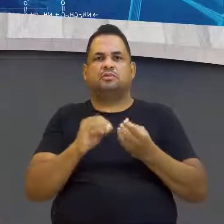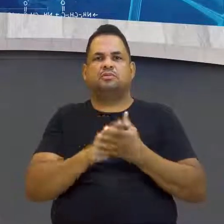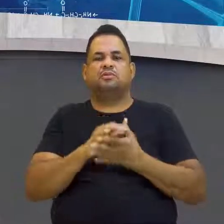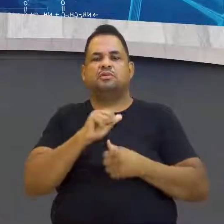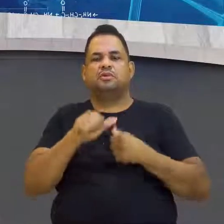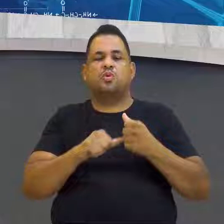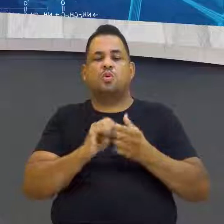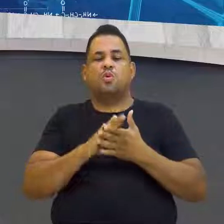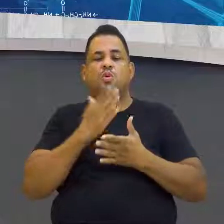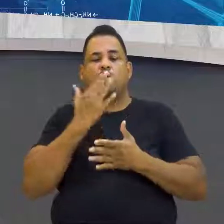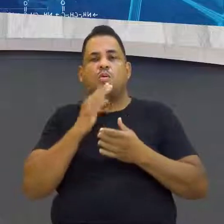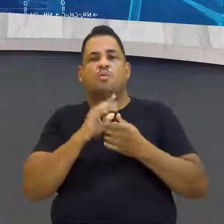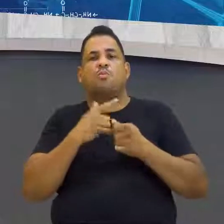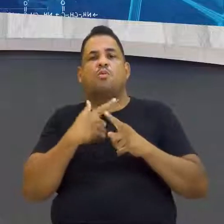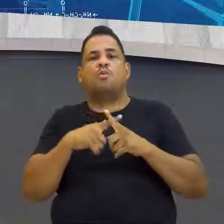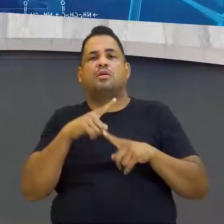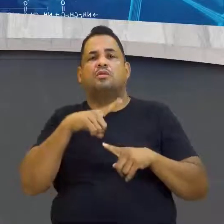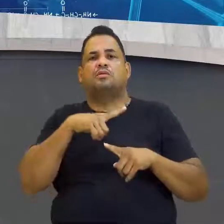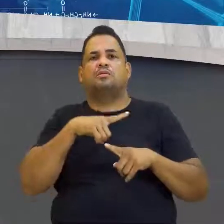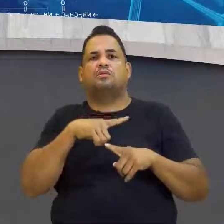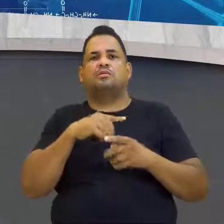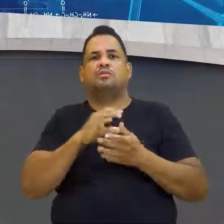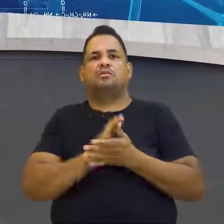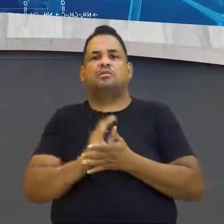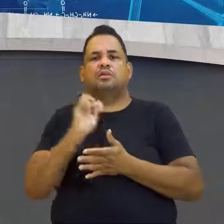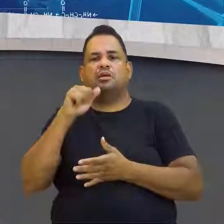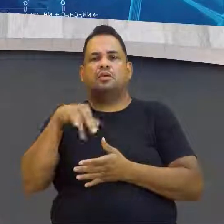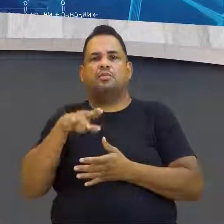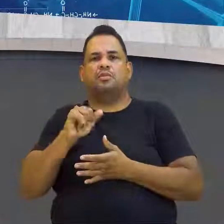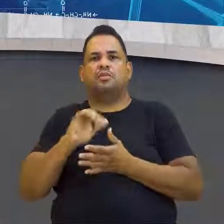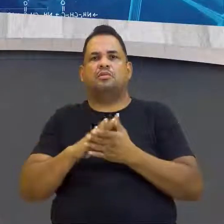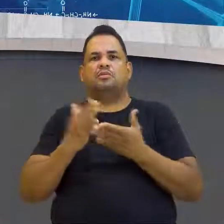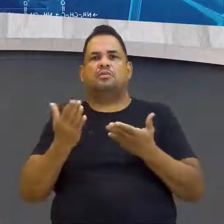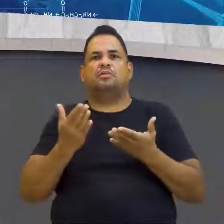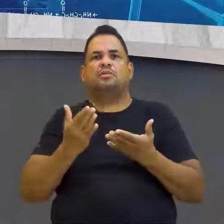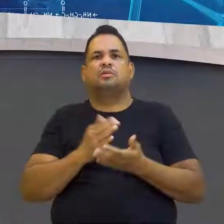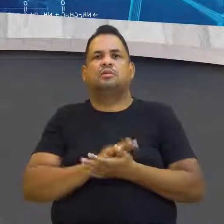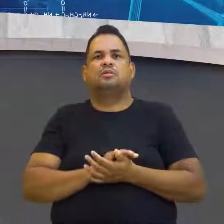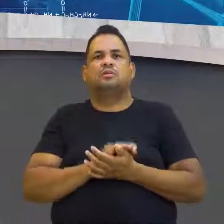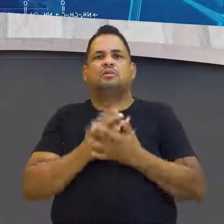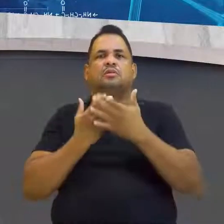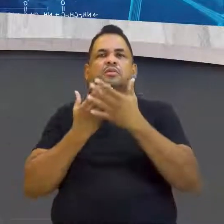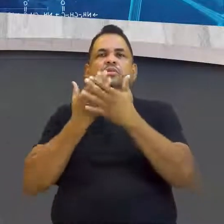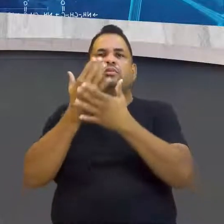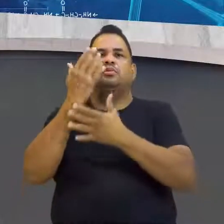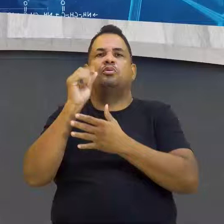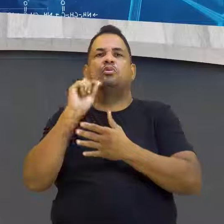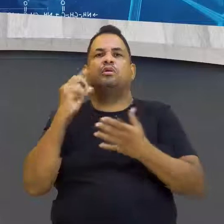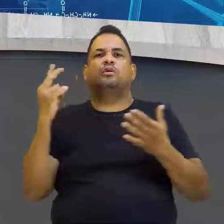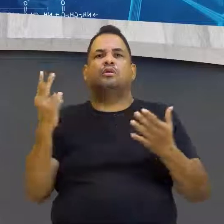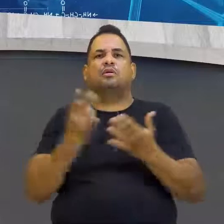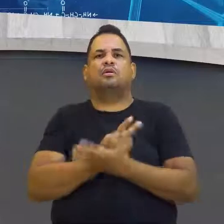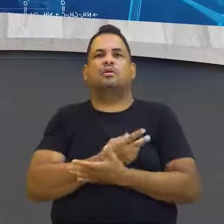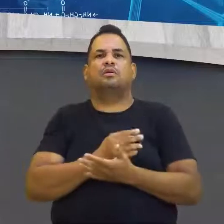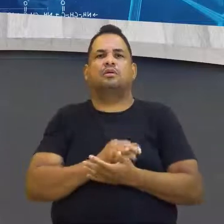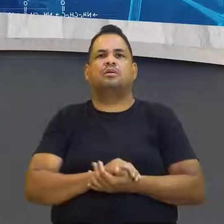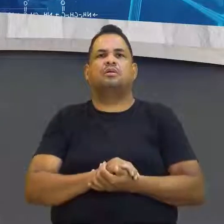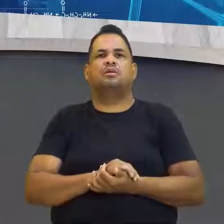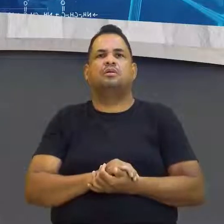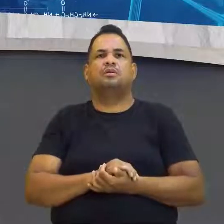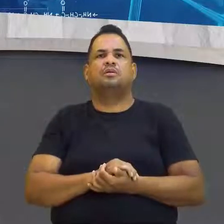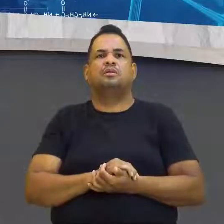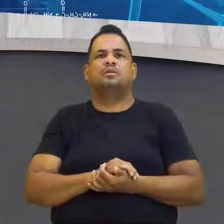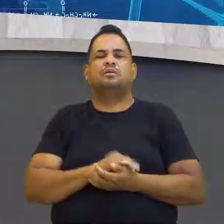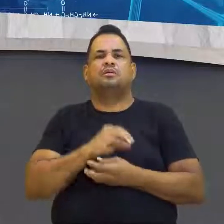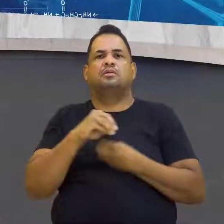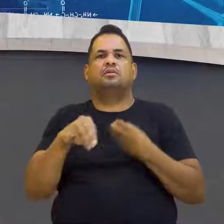cor devido à presença do hidróxido de amônio, mas o meu hidróxido de amônio evapora, o que vai acontecer? A nossa